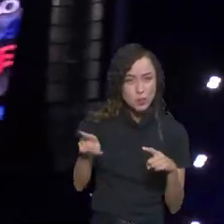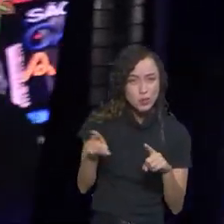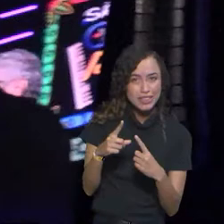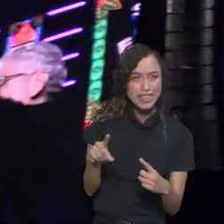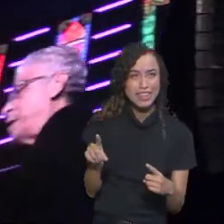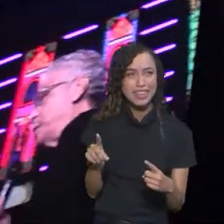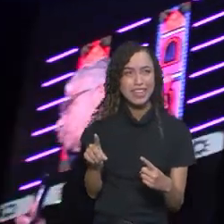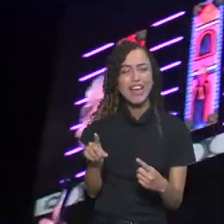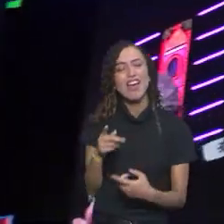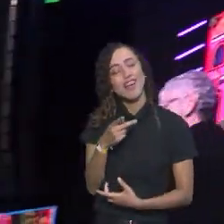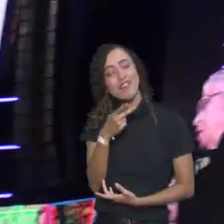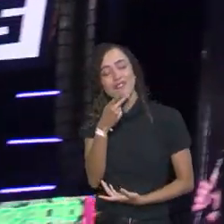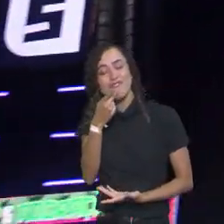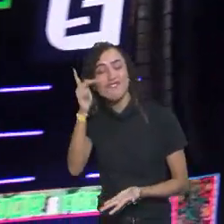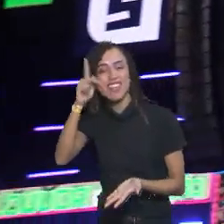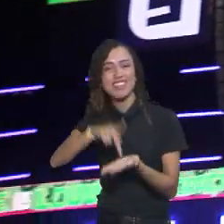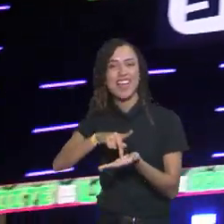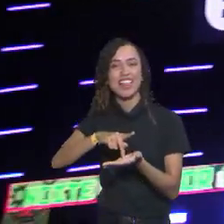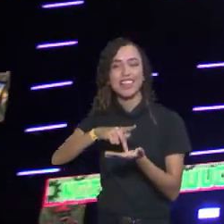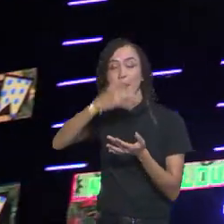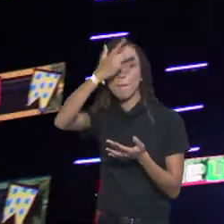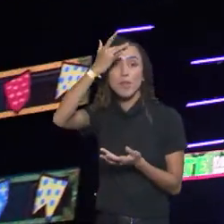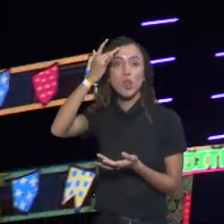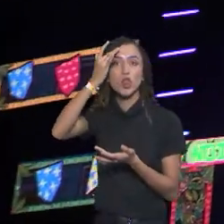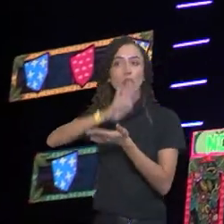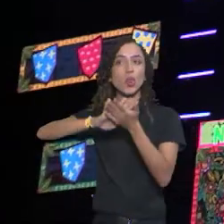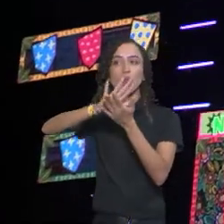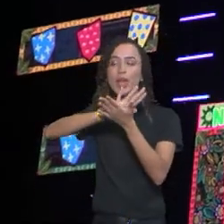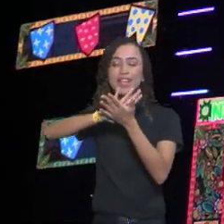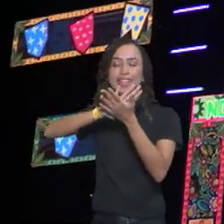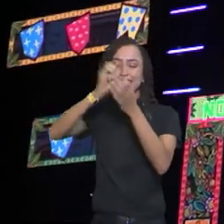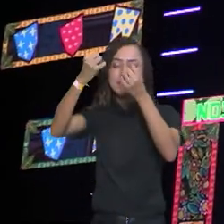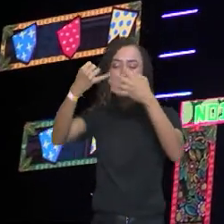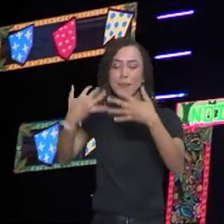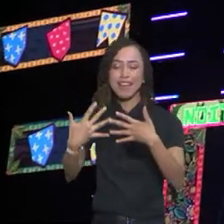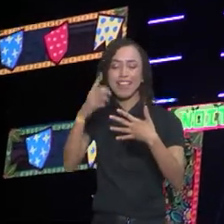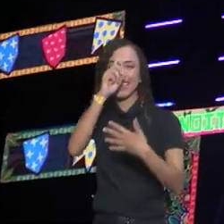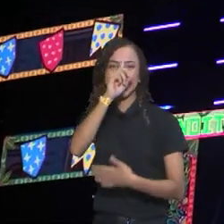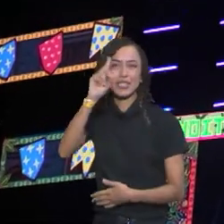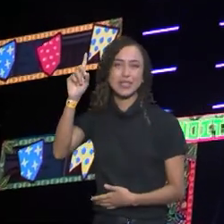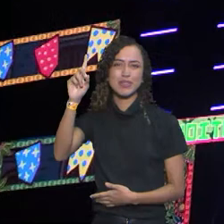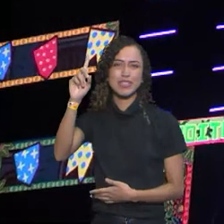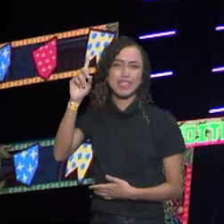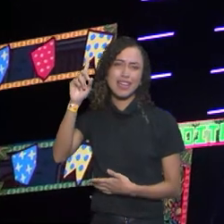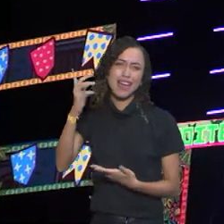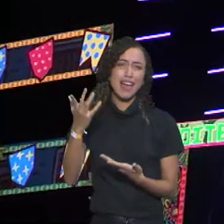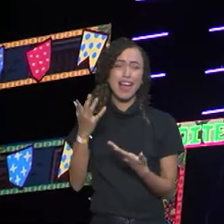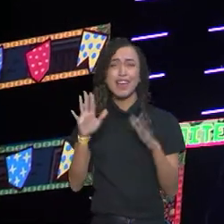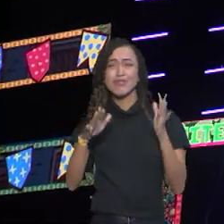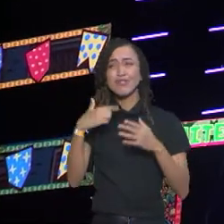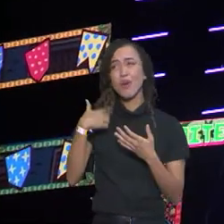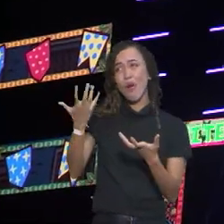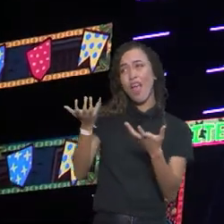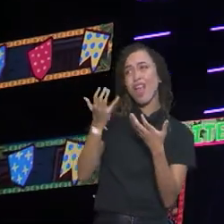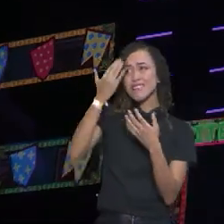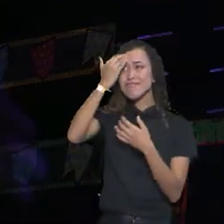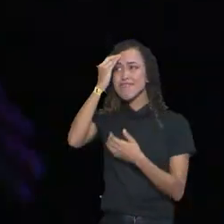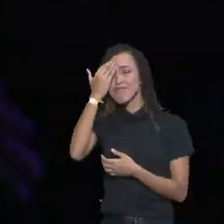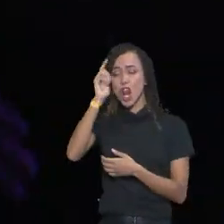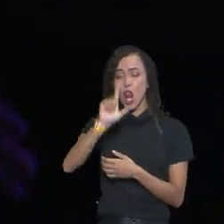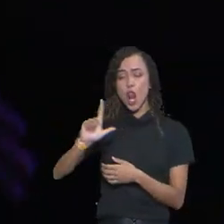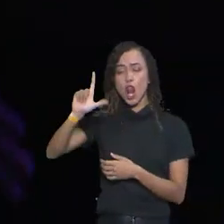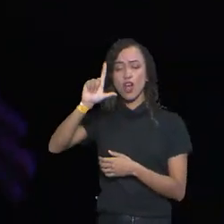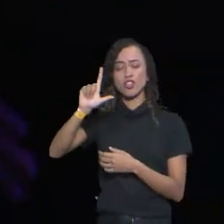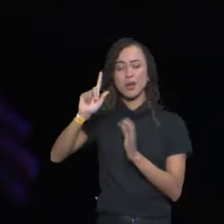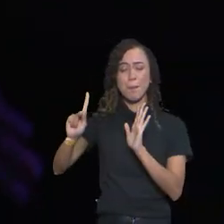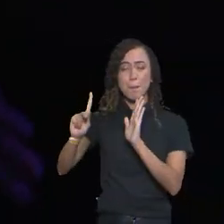a verdade ninguém explica Deus e ninguém explica os milagres de Deus não adianta você com a tua mente querer entender e querer encontrar